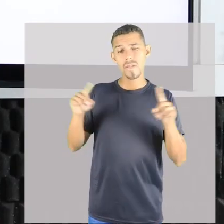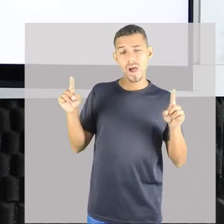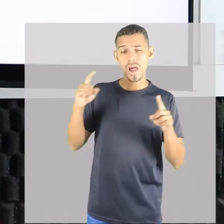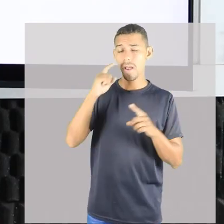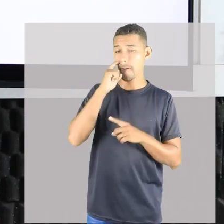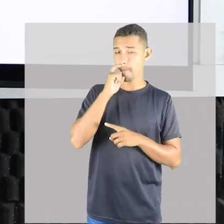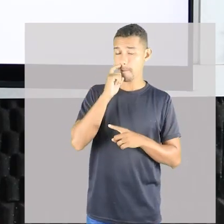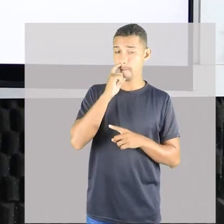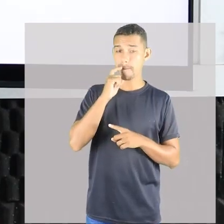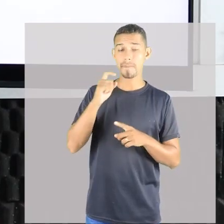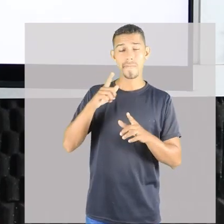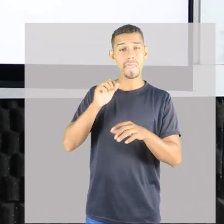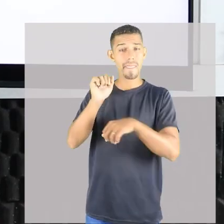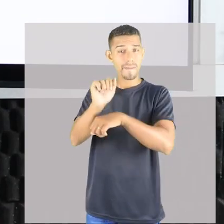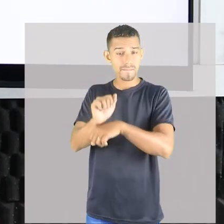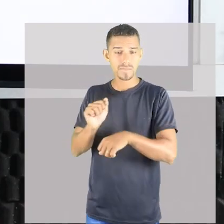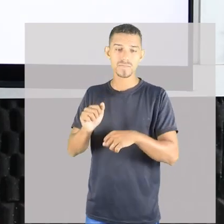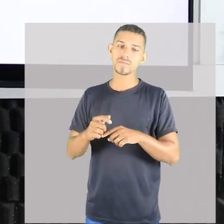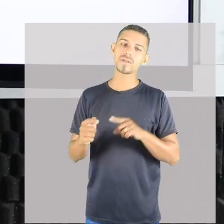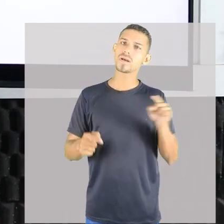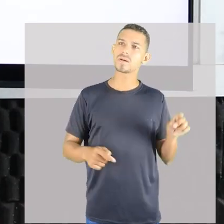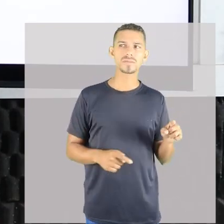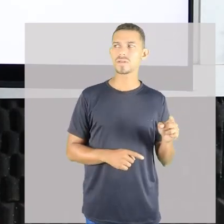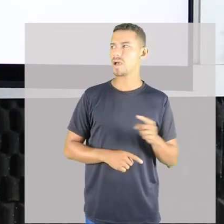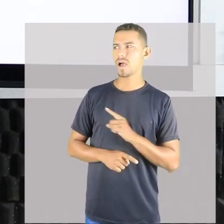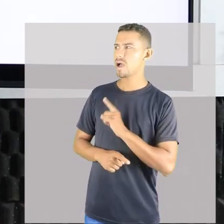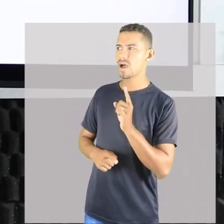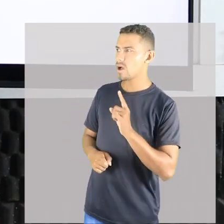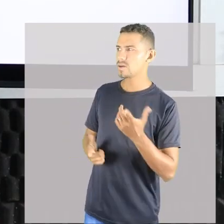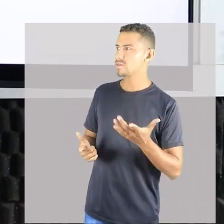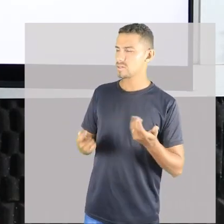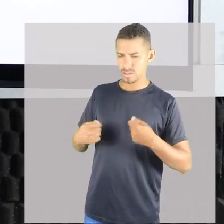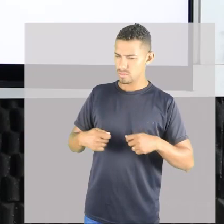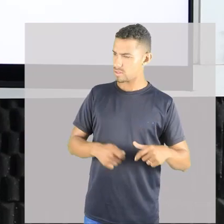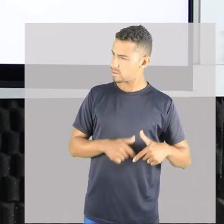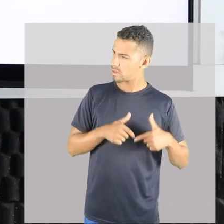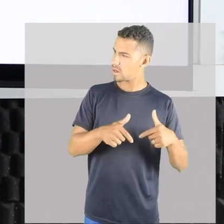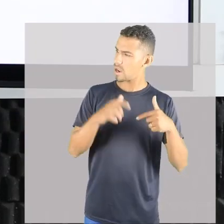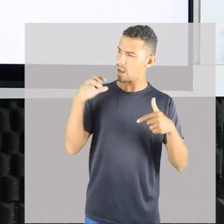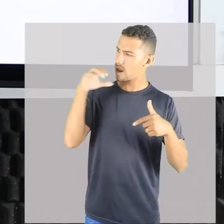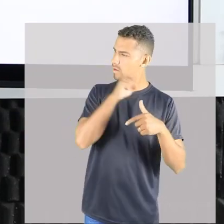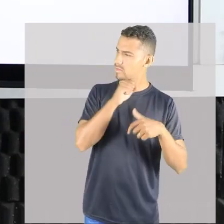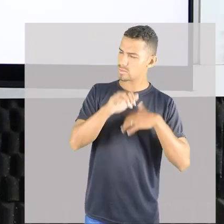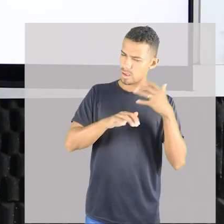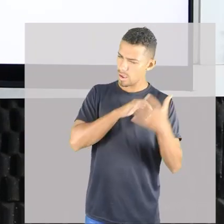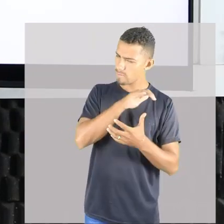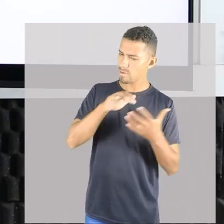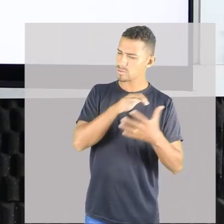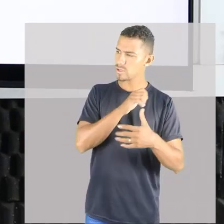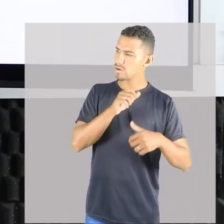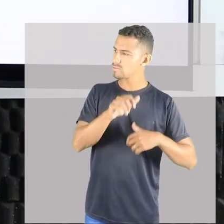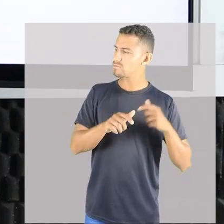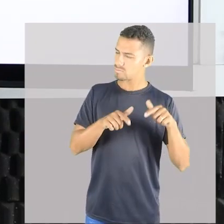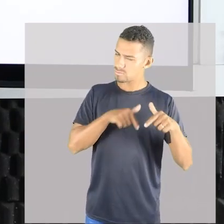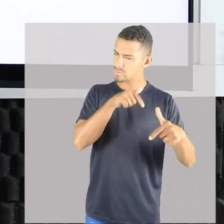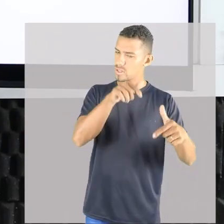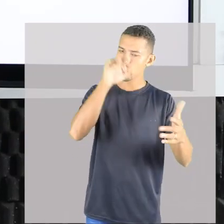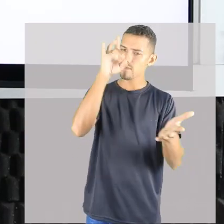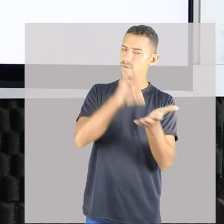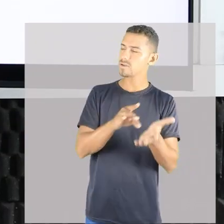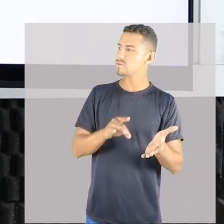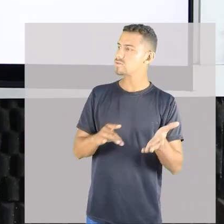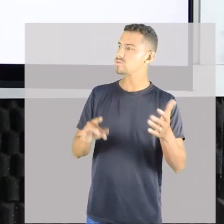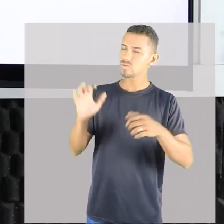um pouco mais no freio, enquanto os bolcheviques diziam não, né? Dizia que era para, de fato, ir para a Revolução e chegar, de fato, a tomar